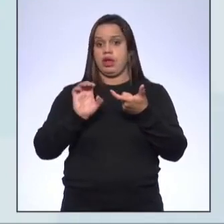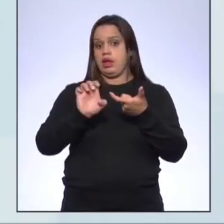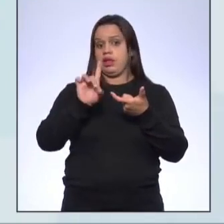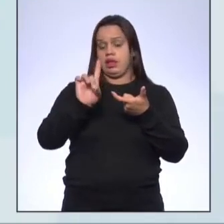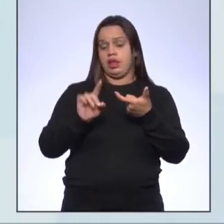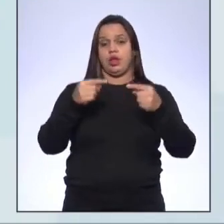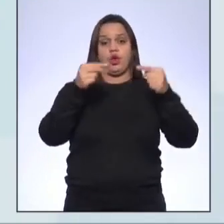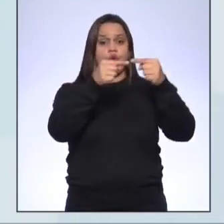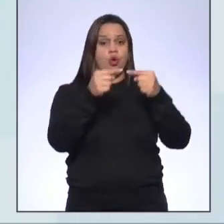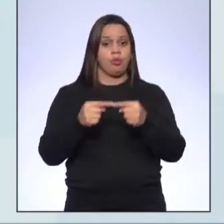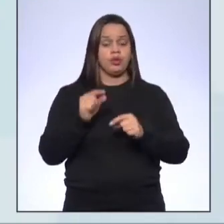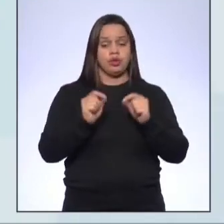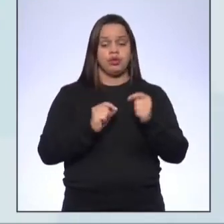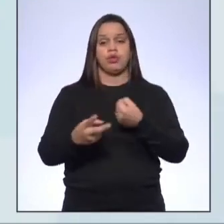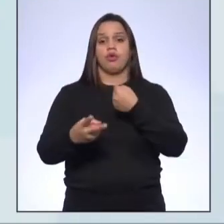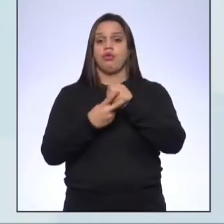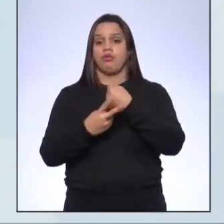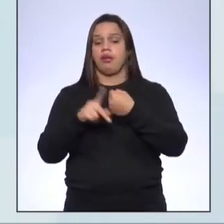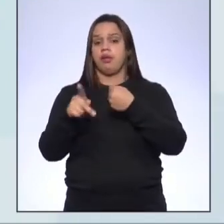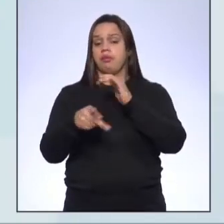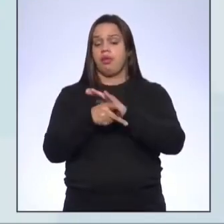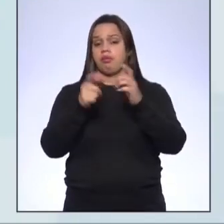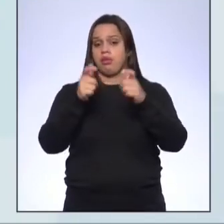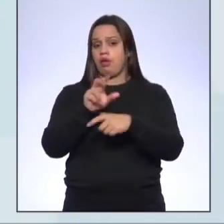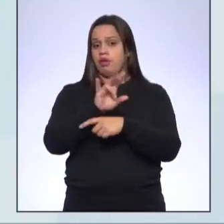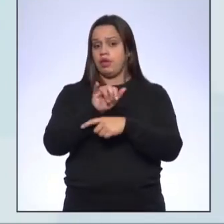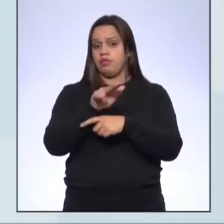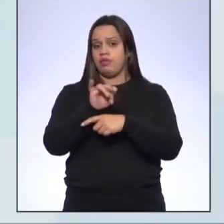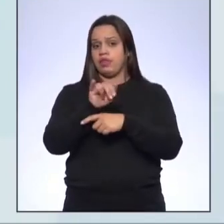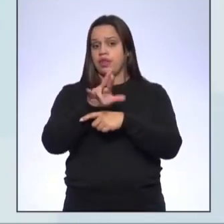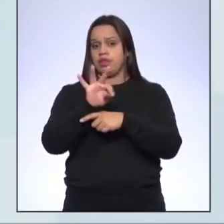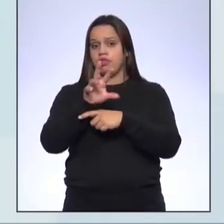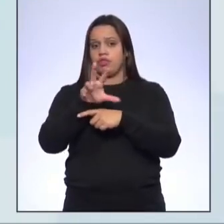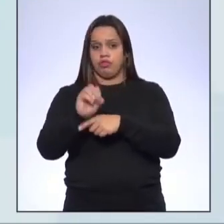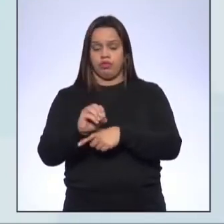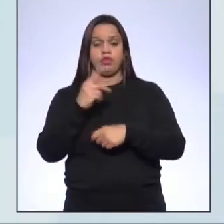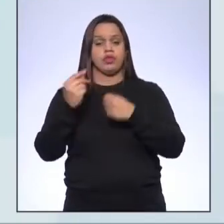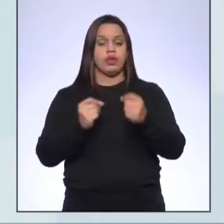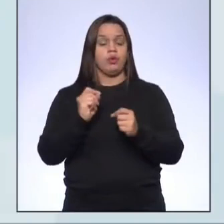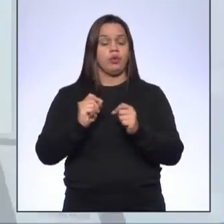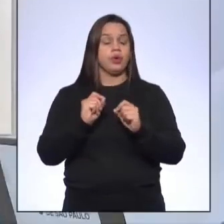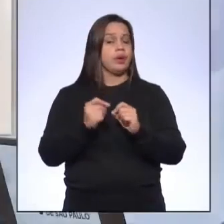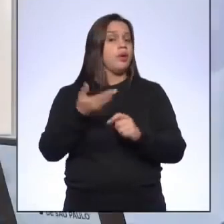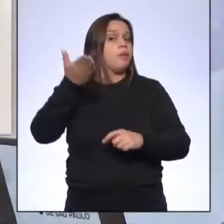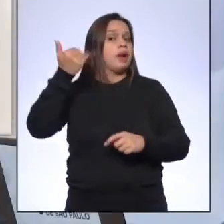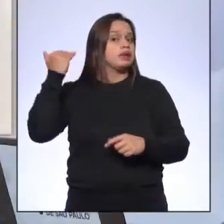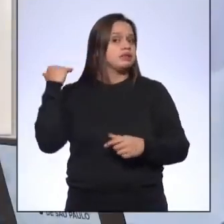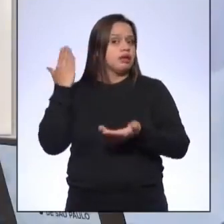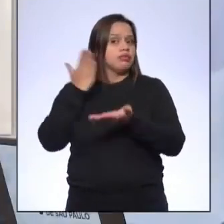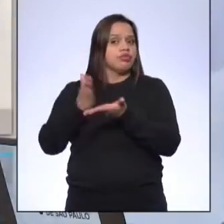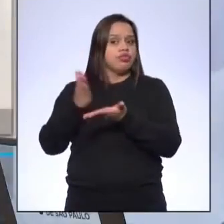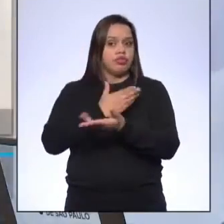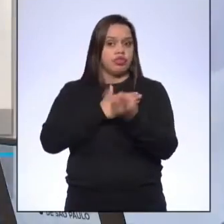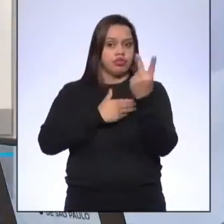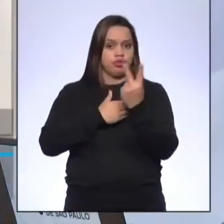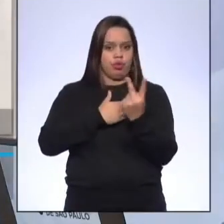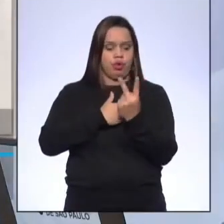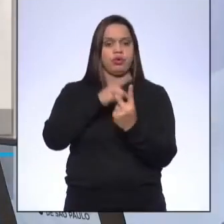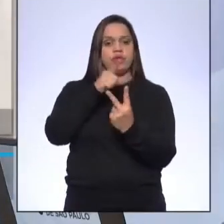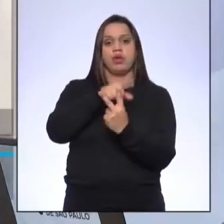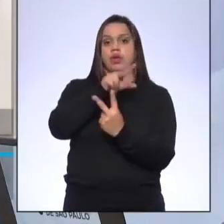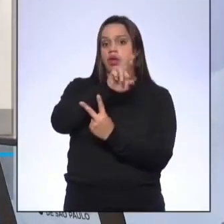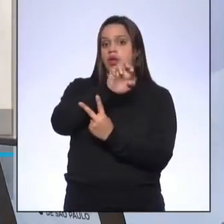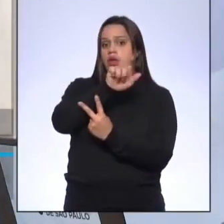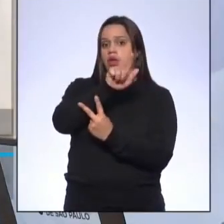do verbo, que é o infinitivo, né, professora? Isso. O passado, ele é dividido em duas partes, o regular